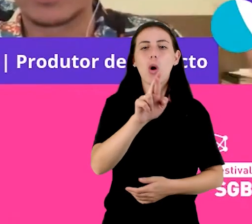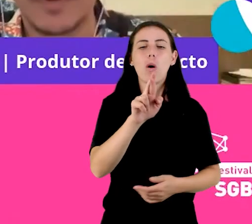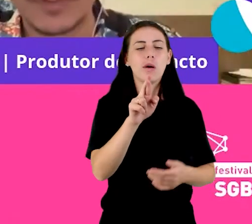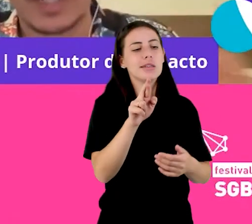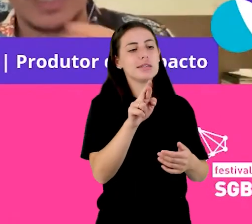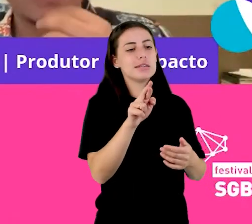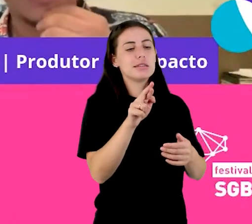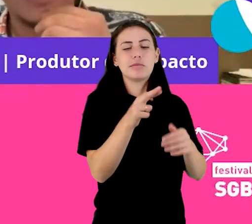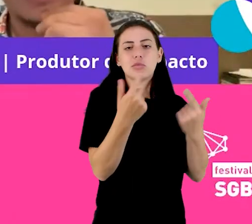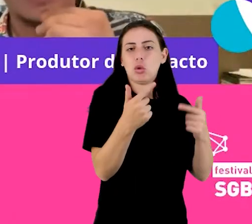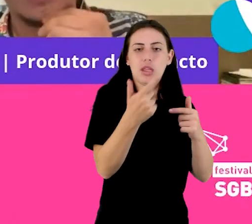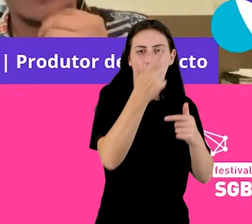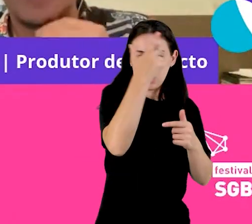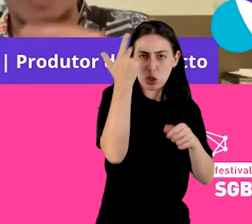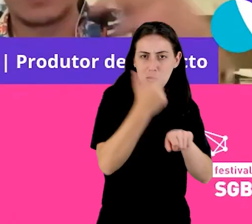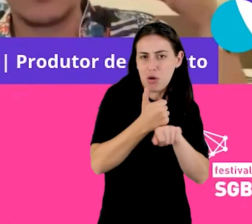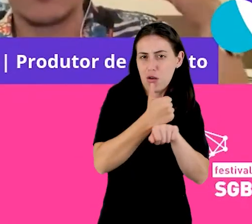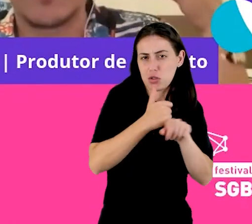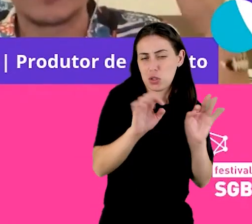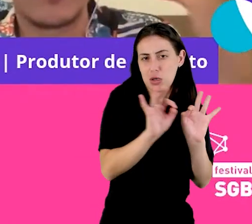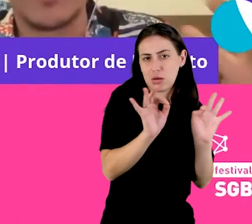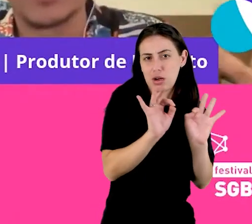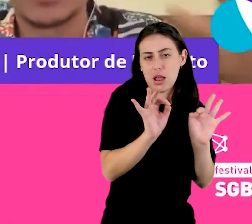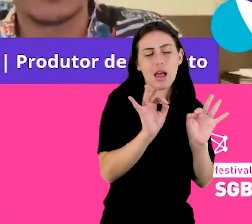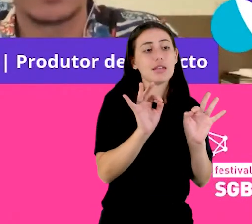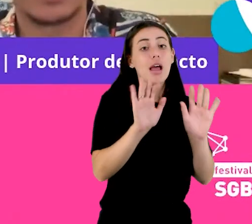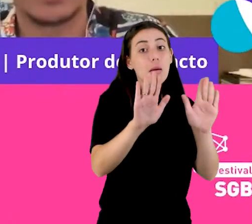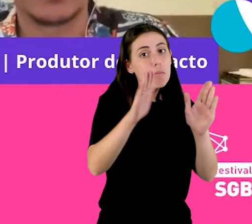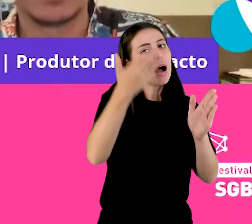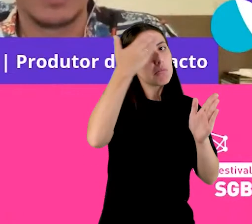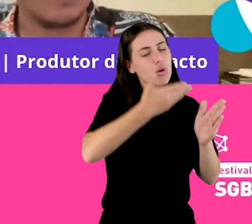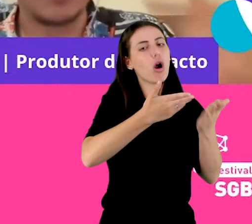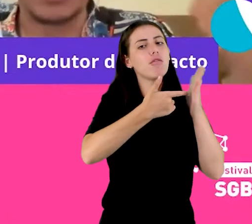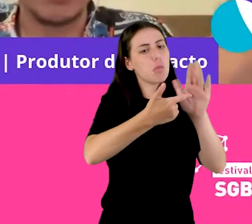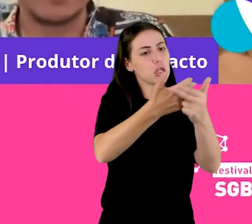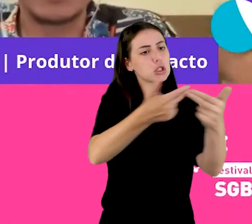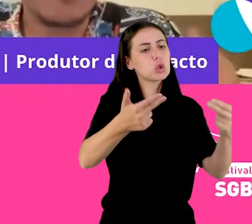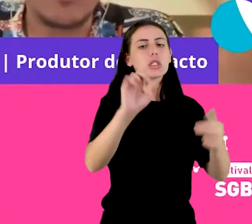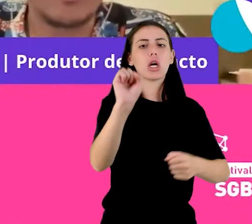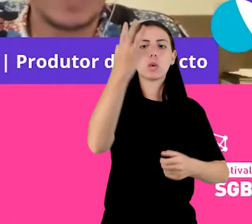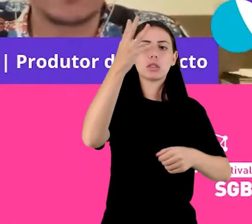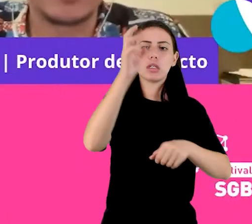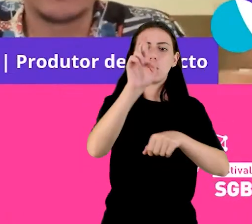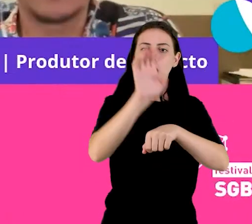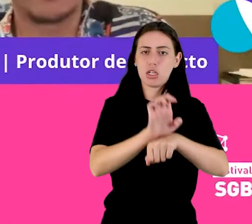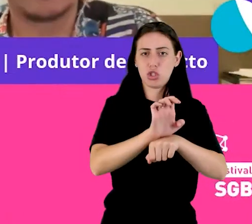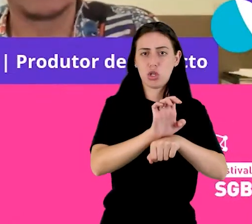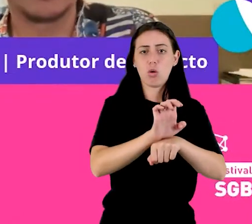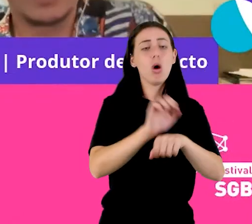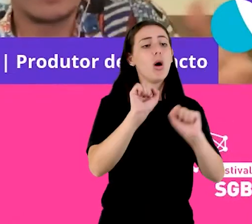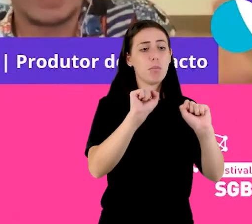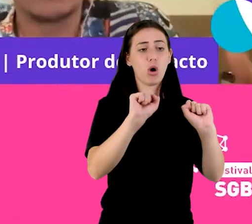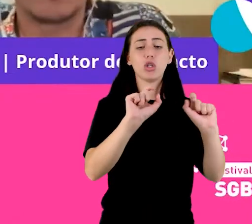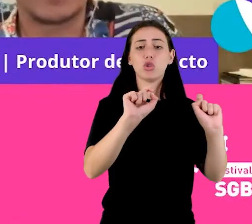pessoas não profissionais e que deflagra alguma coisa muito importante que acontece naquela região. Ele pode regionalmente ter muito impacto, mesmo que ele não seja um filme que